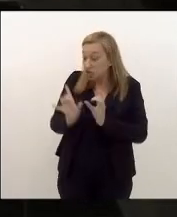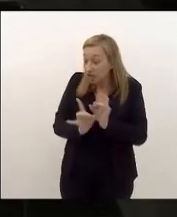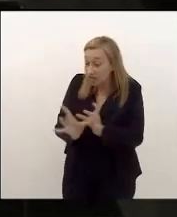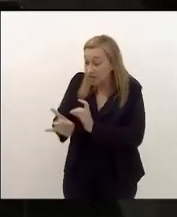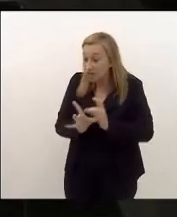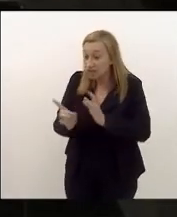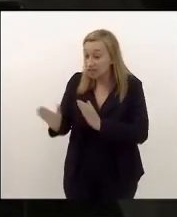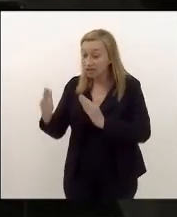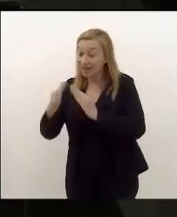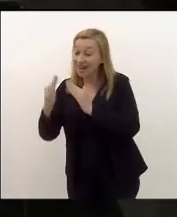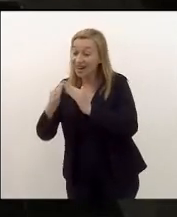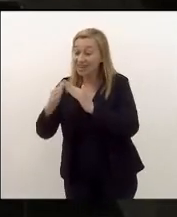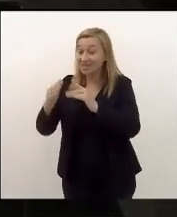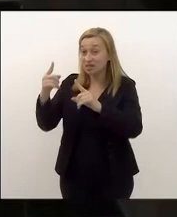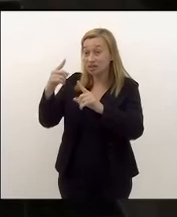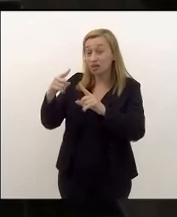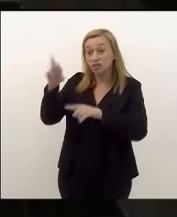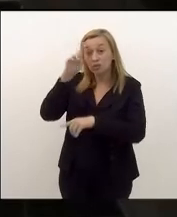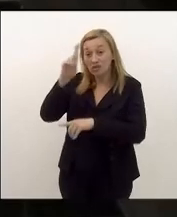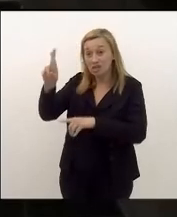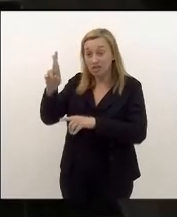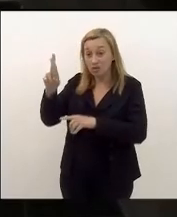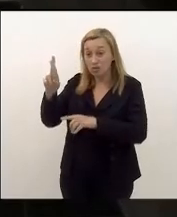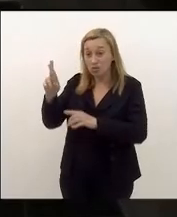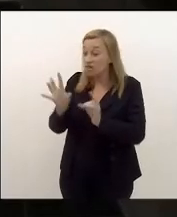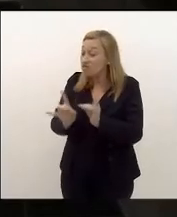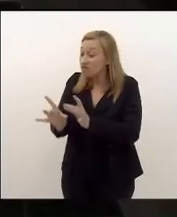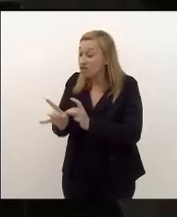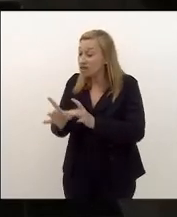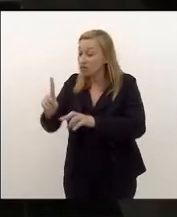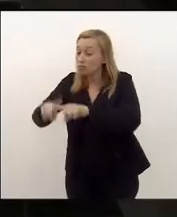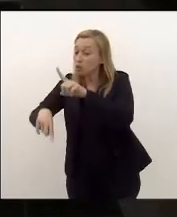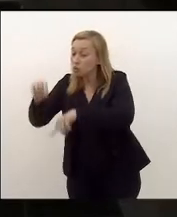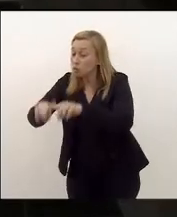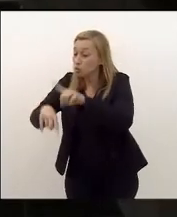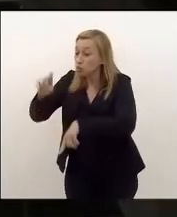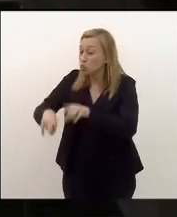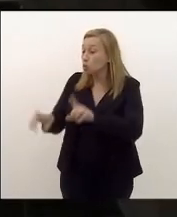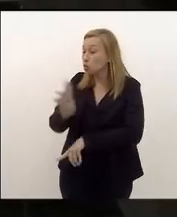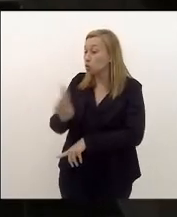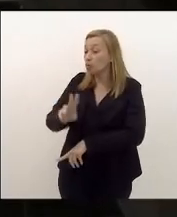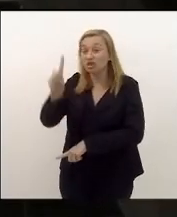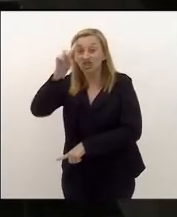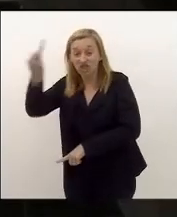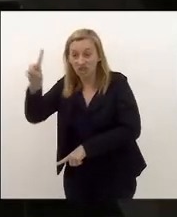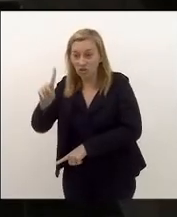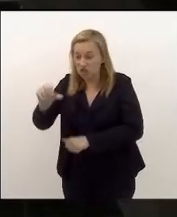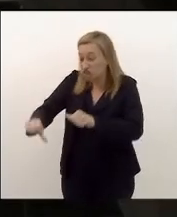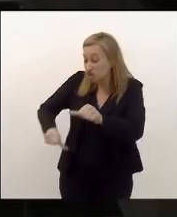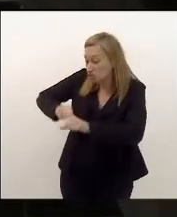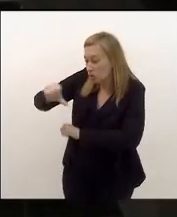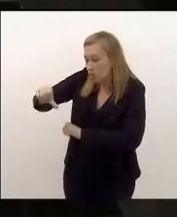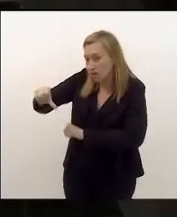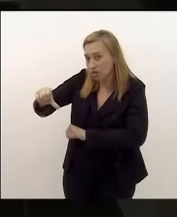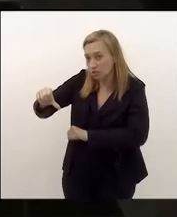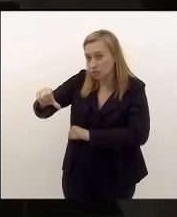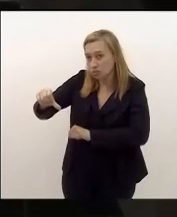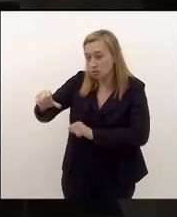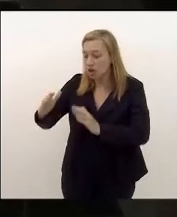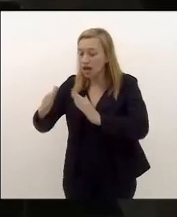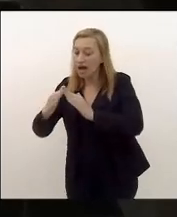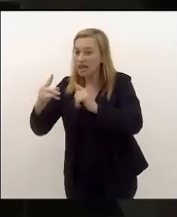vendendo o nome do Pai, estavam vendendo o nome de Deus, transformando um